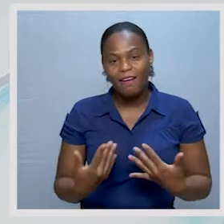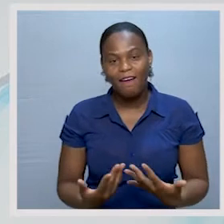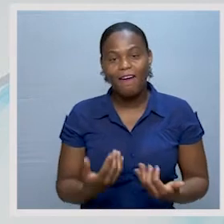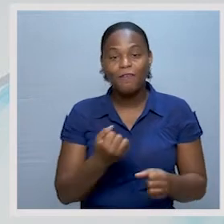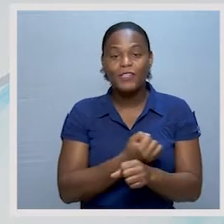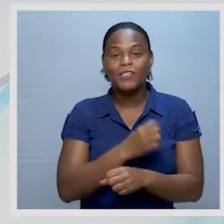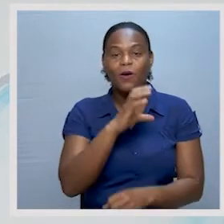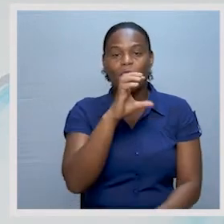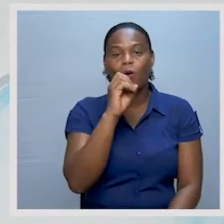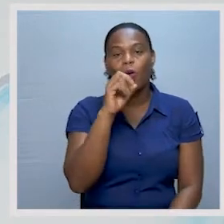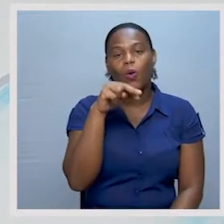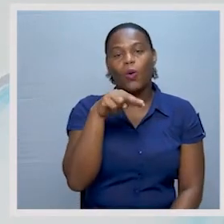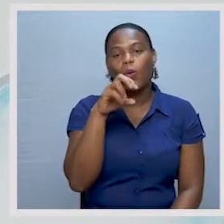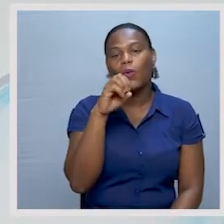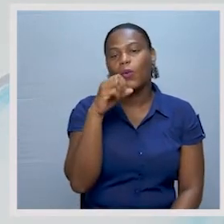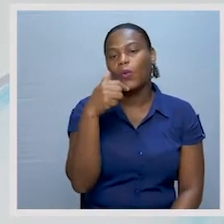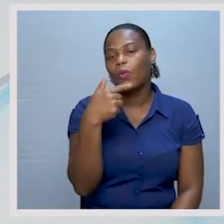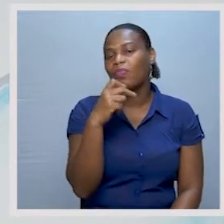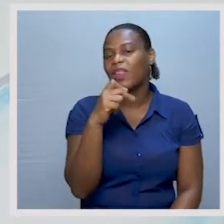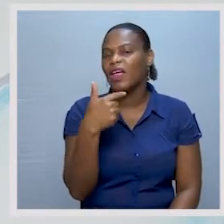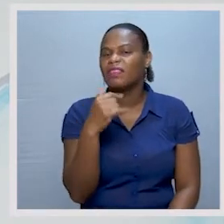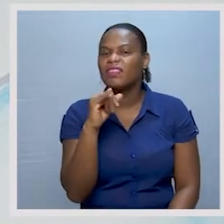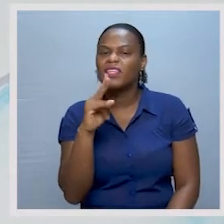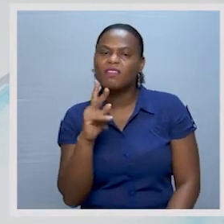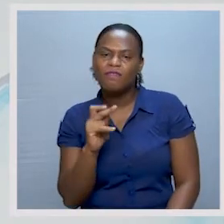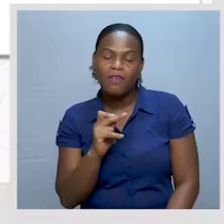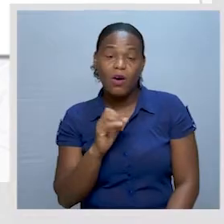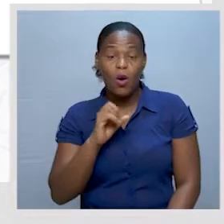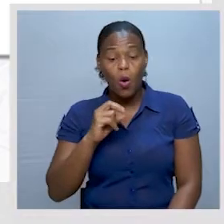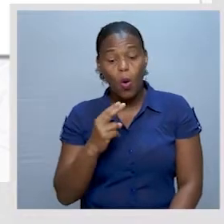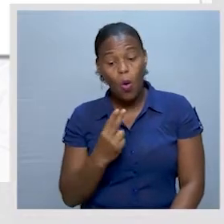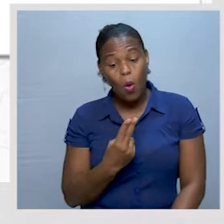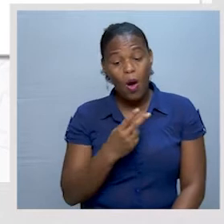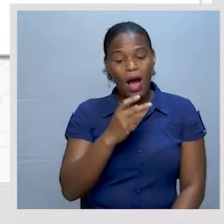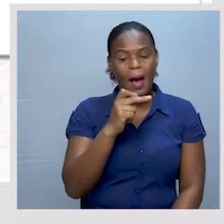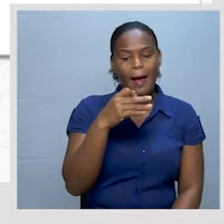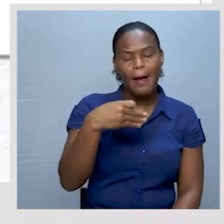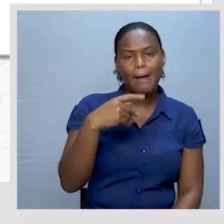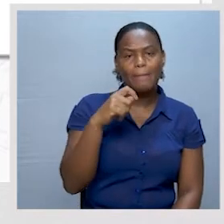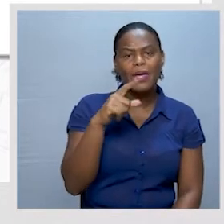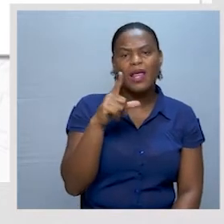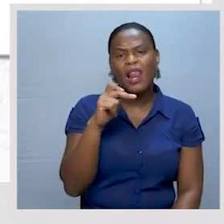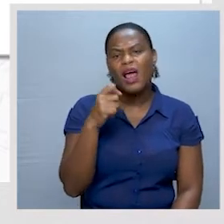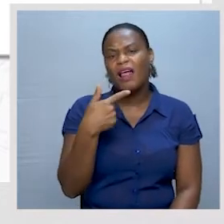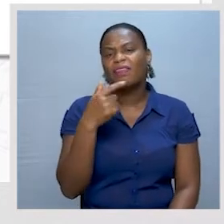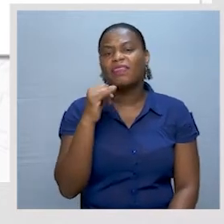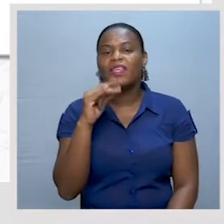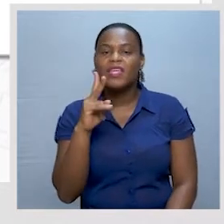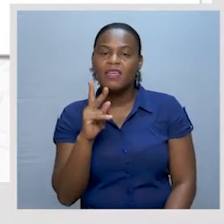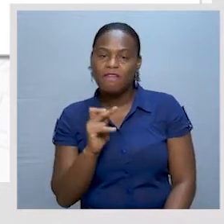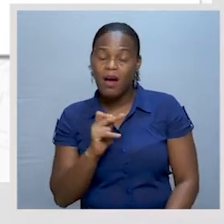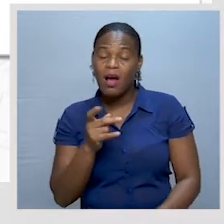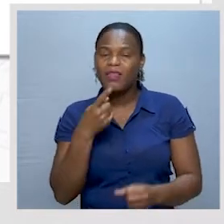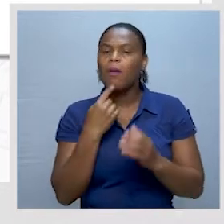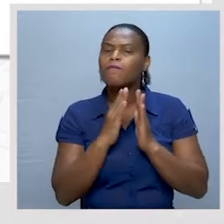A função conotativa ou apelativa. A função conotativa ou apelativa é